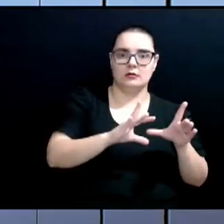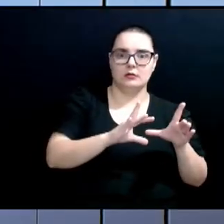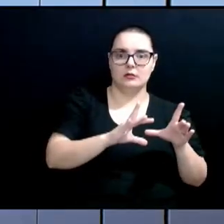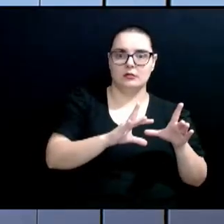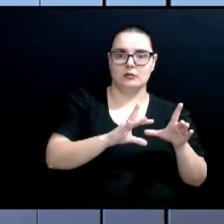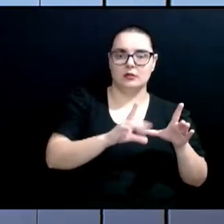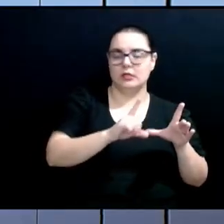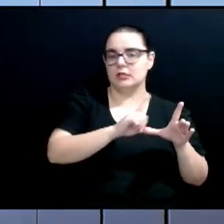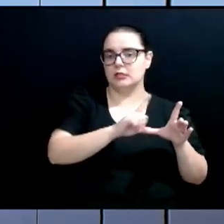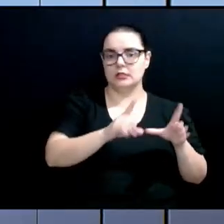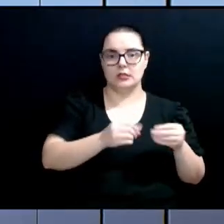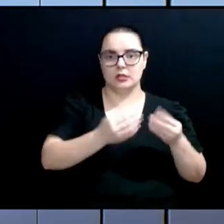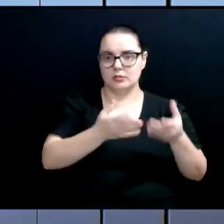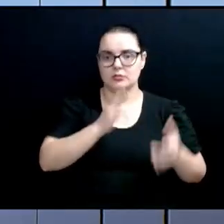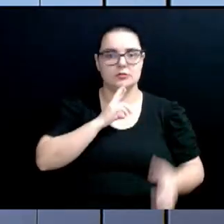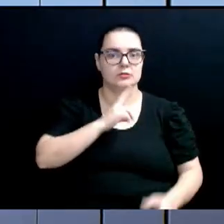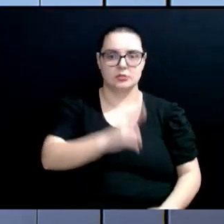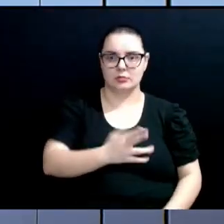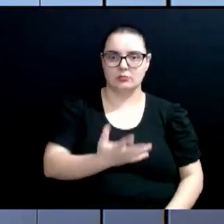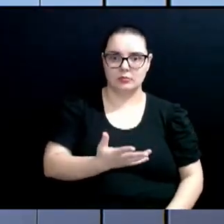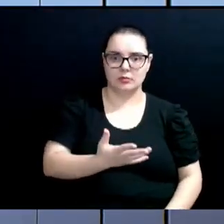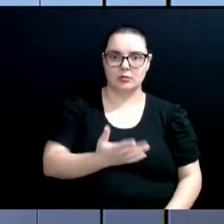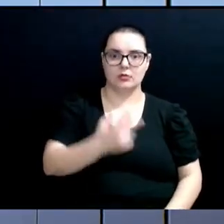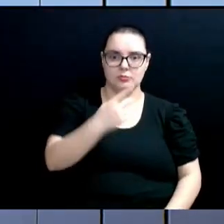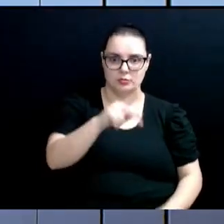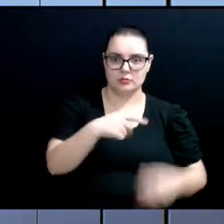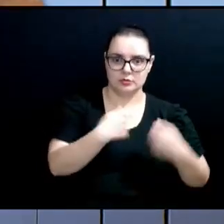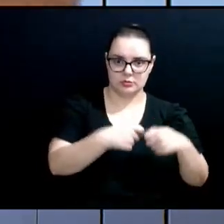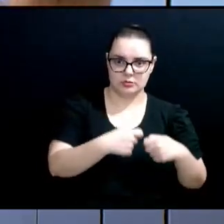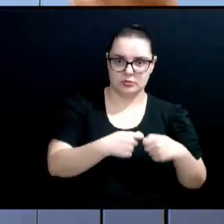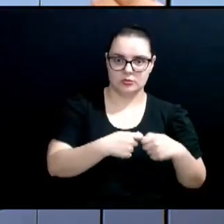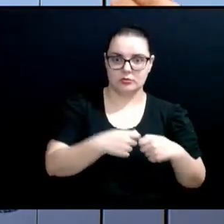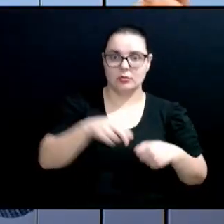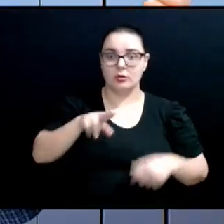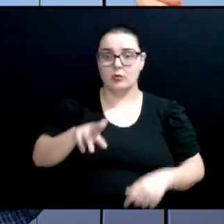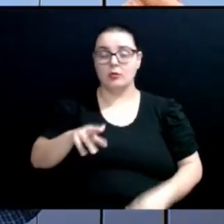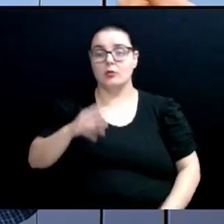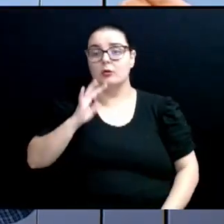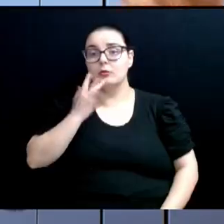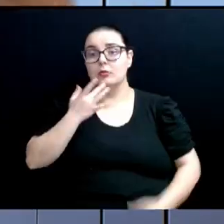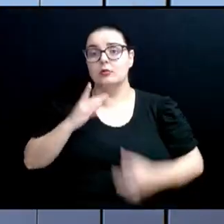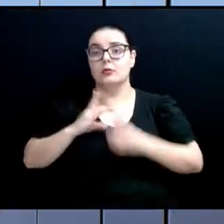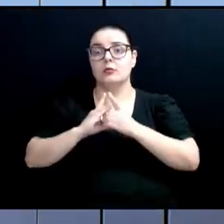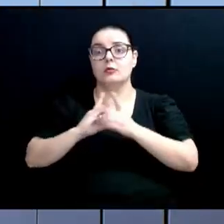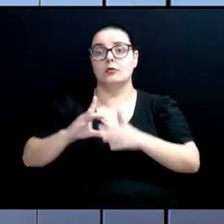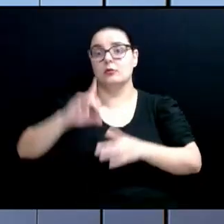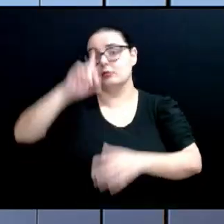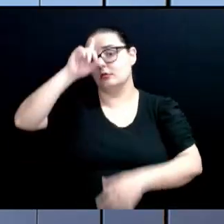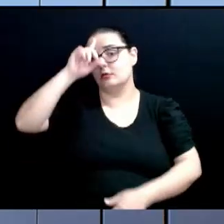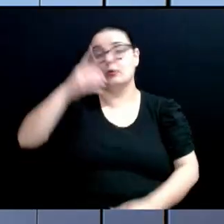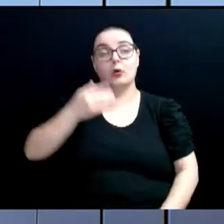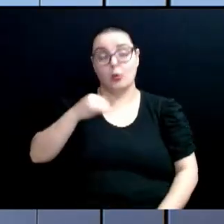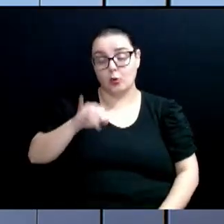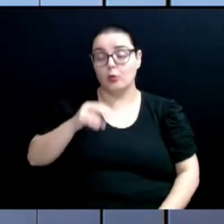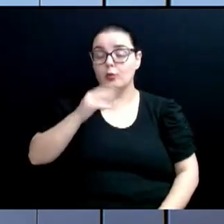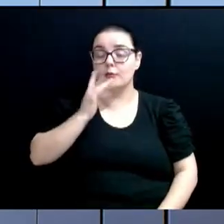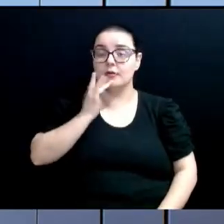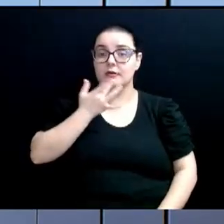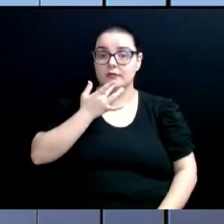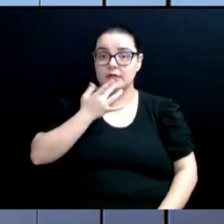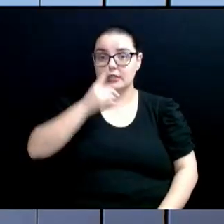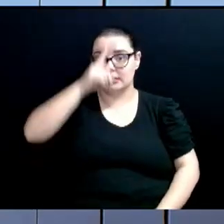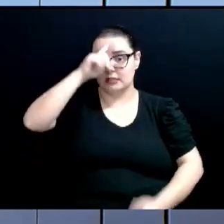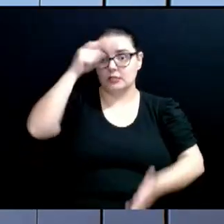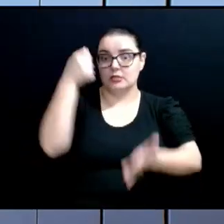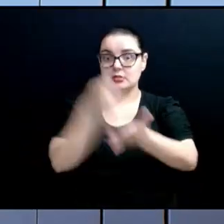der respostas sobre as tuas necessidades, ou você prefere uma ditadura se ela der respostas para as tuas